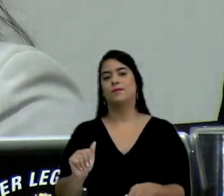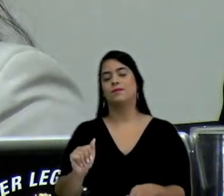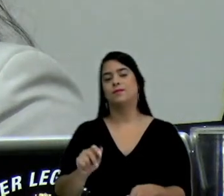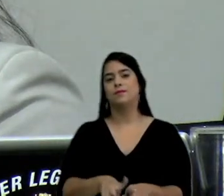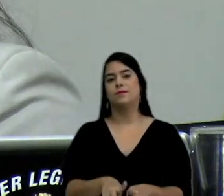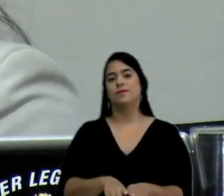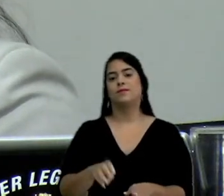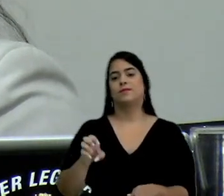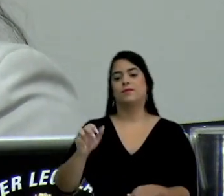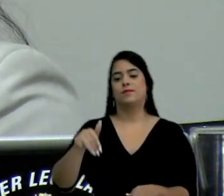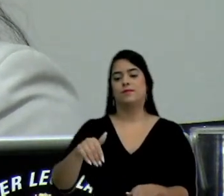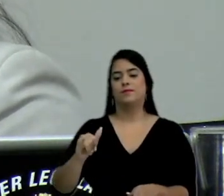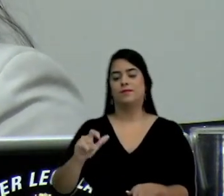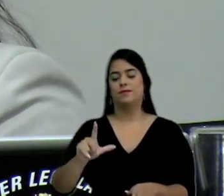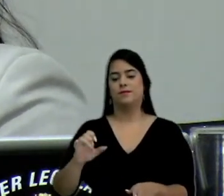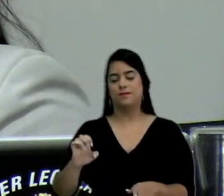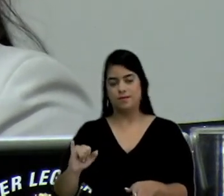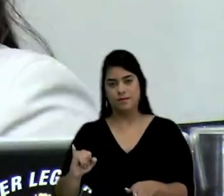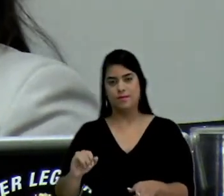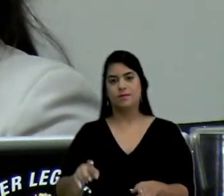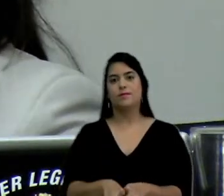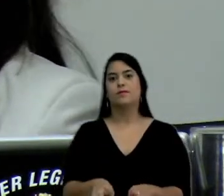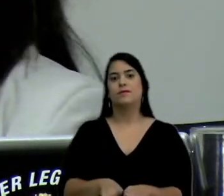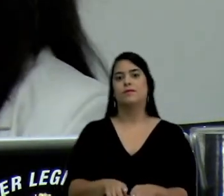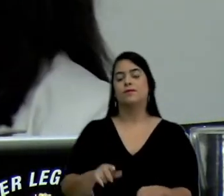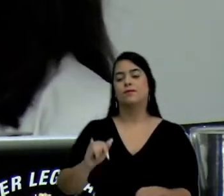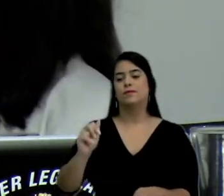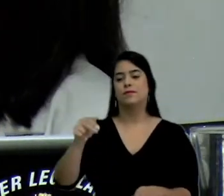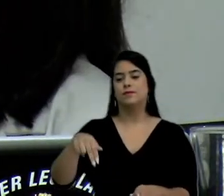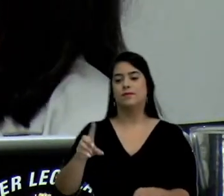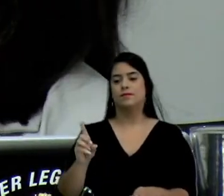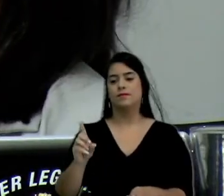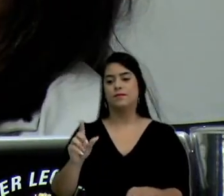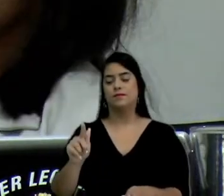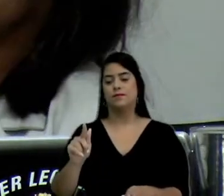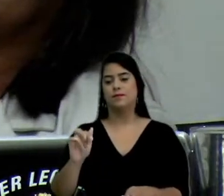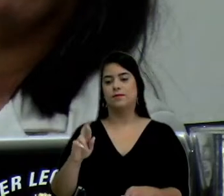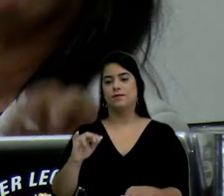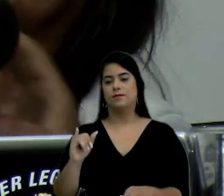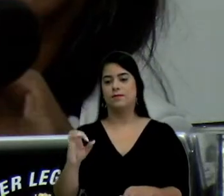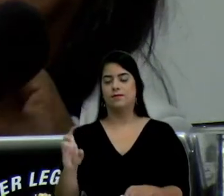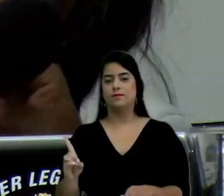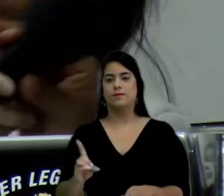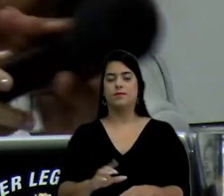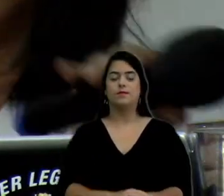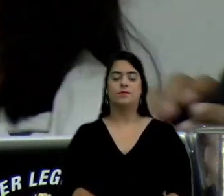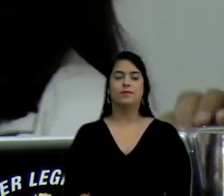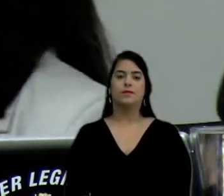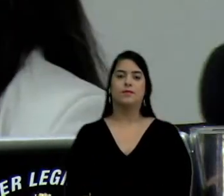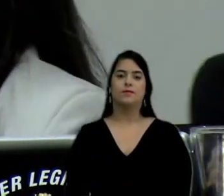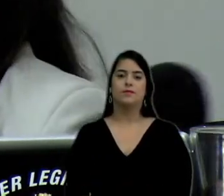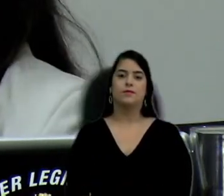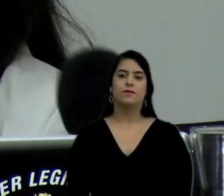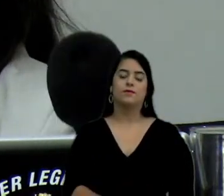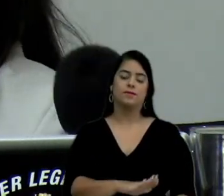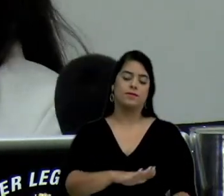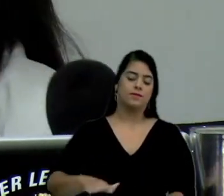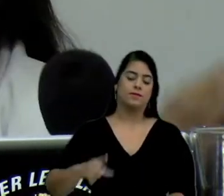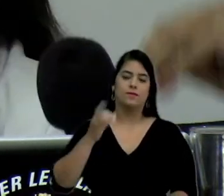Emily da jurubeba Ingrid assessora de Diogo Moraes Diogo